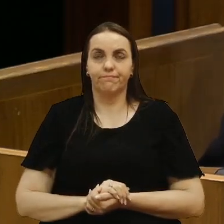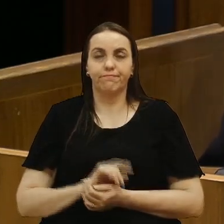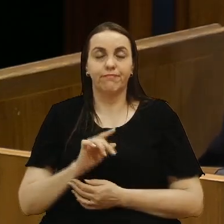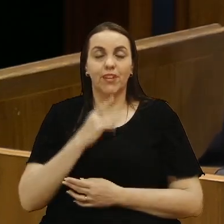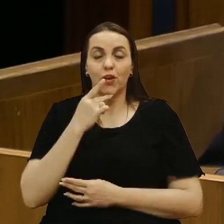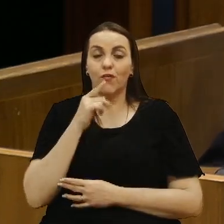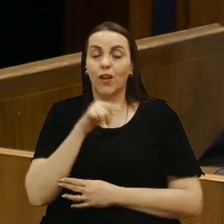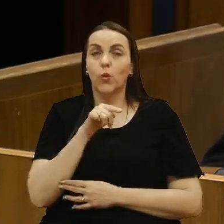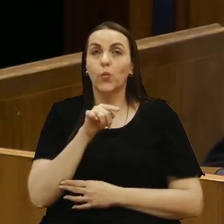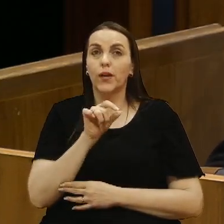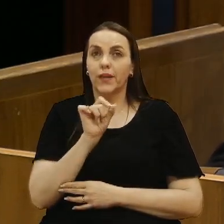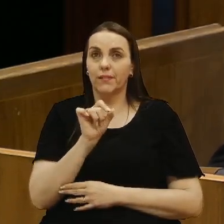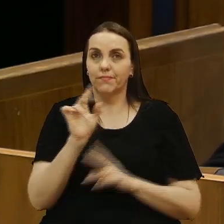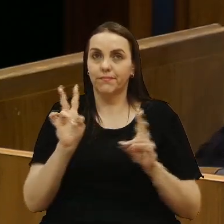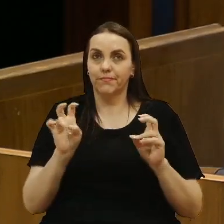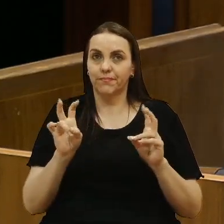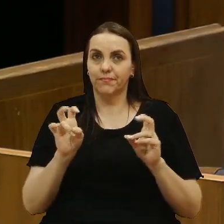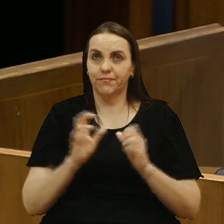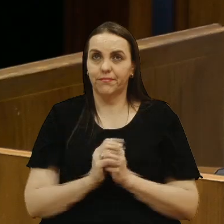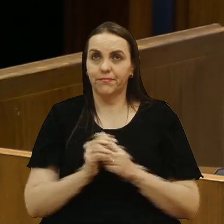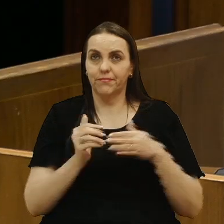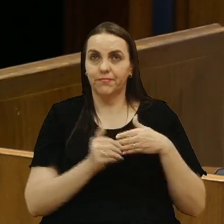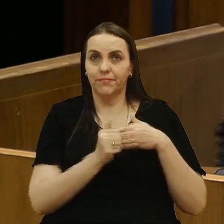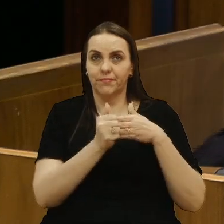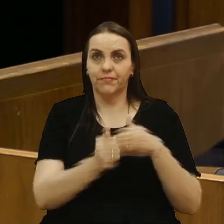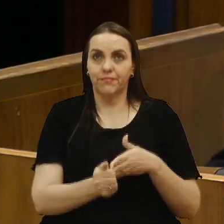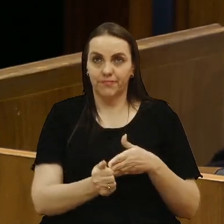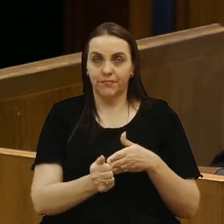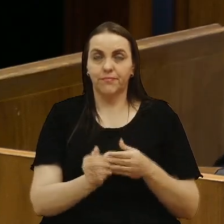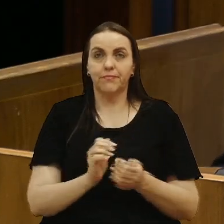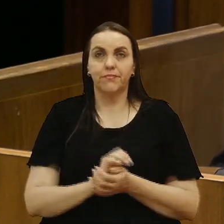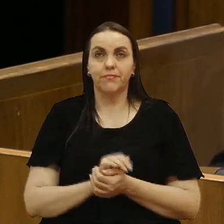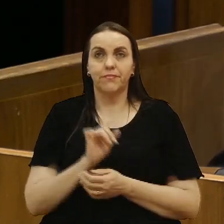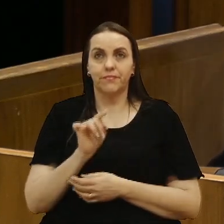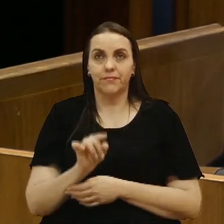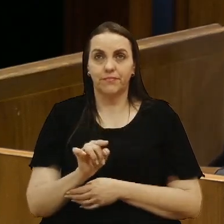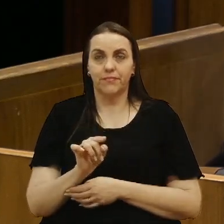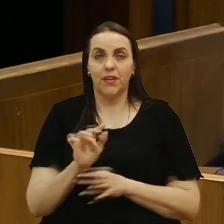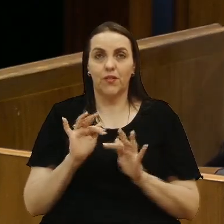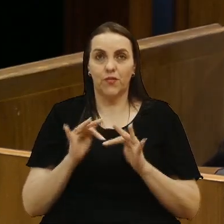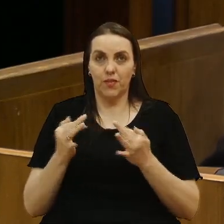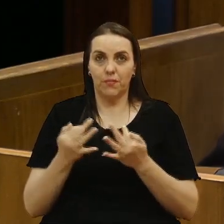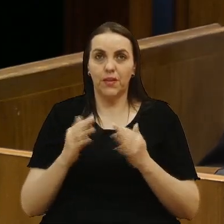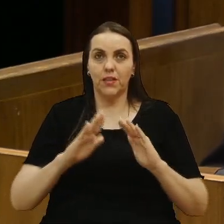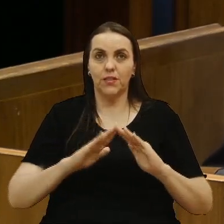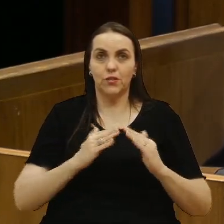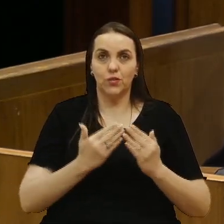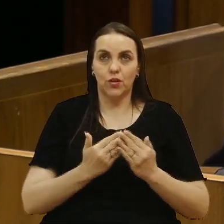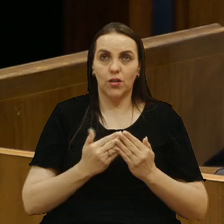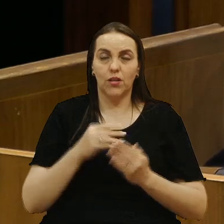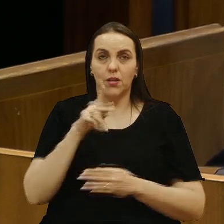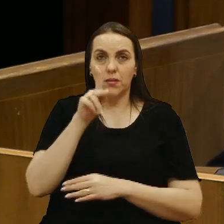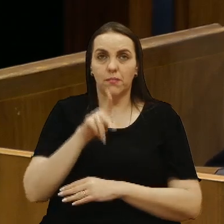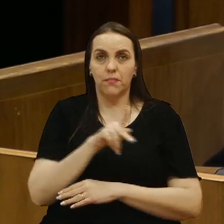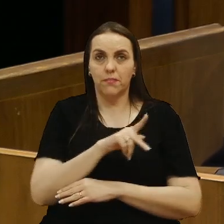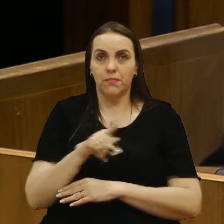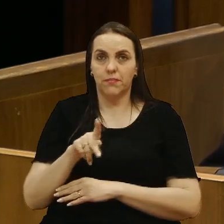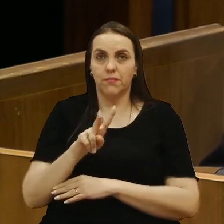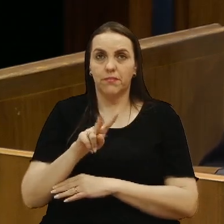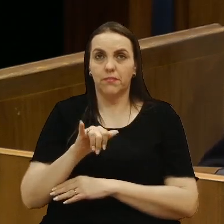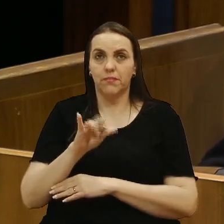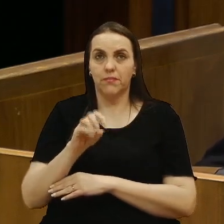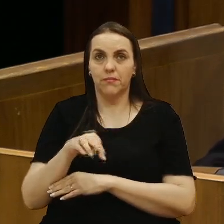Refiro-me à orientação recebida, que está ali, pelas famílias da escola Padre Vicente